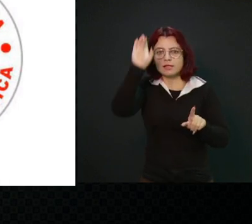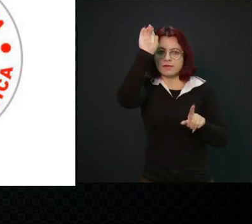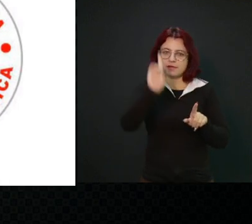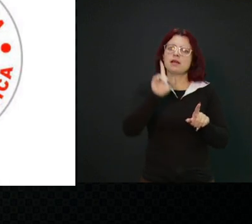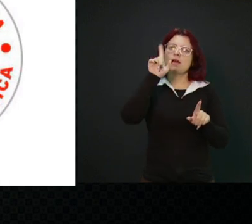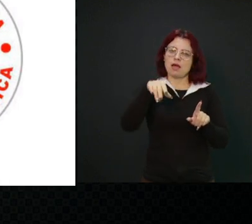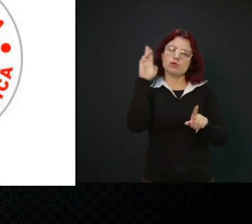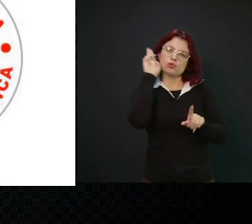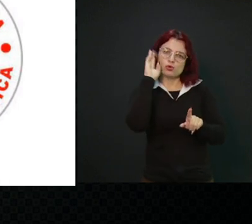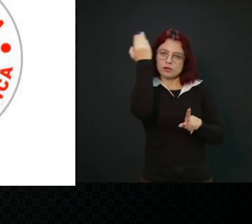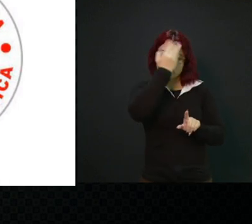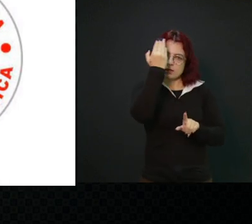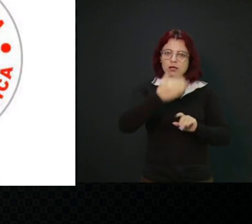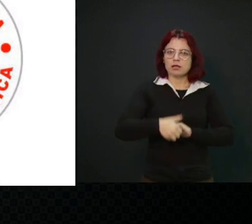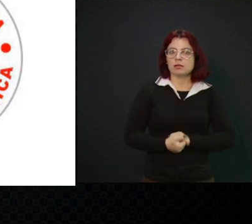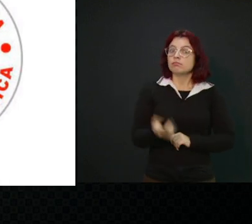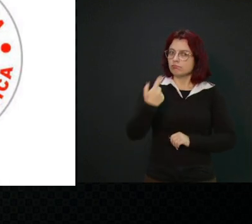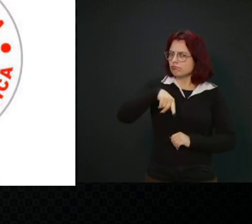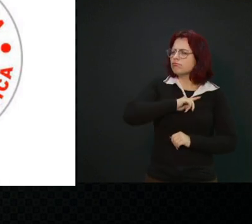tivemos parceria, né,